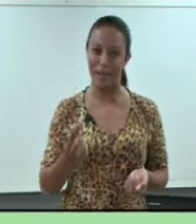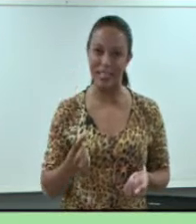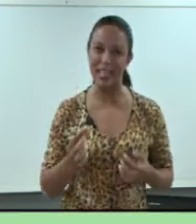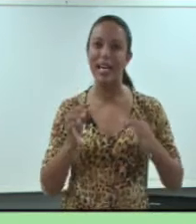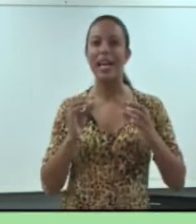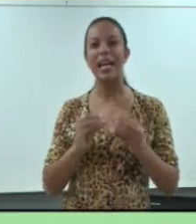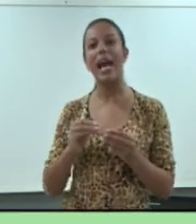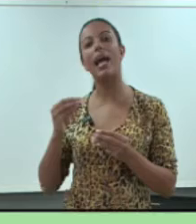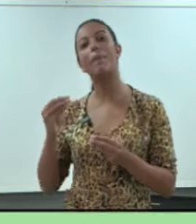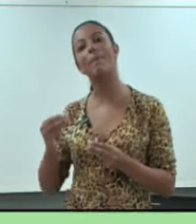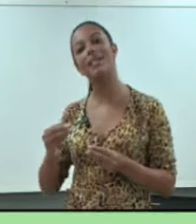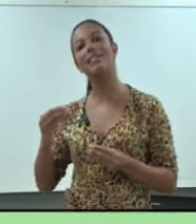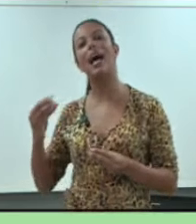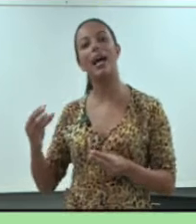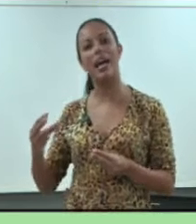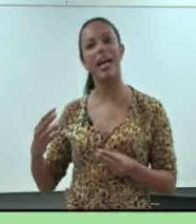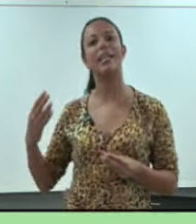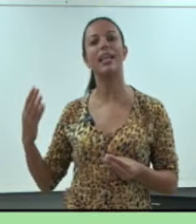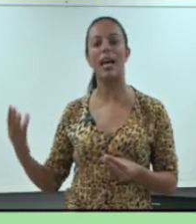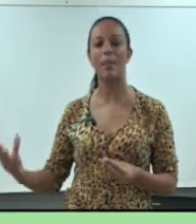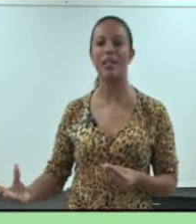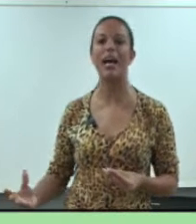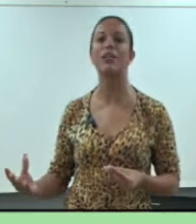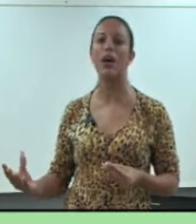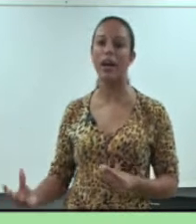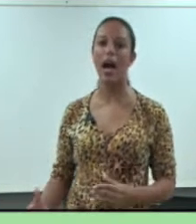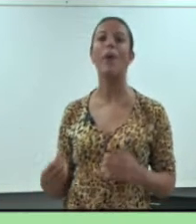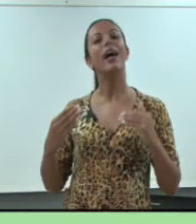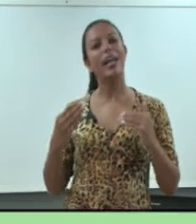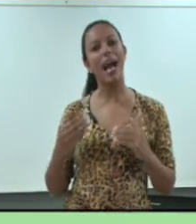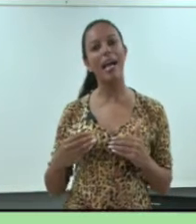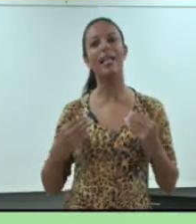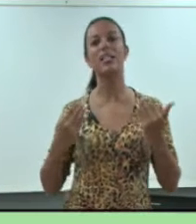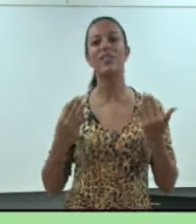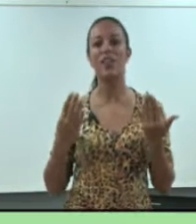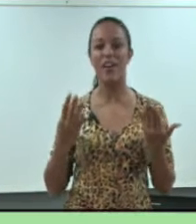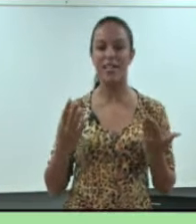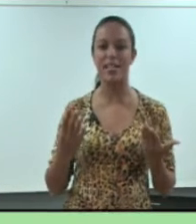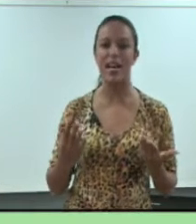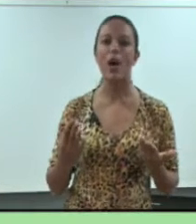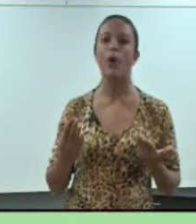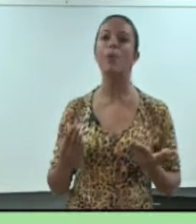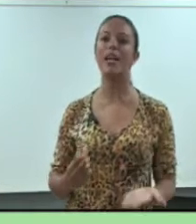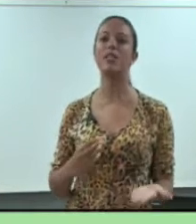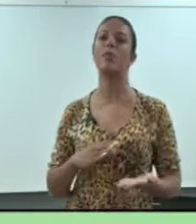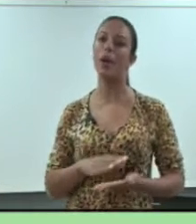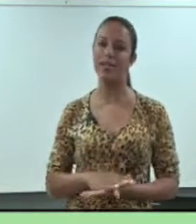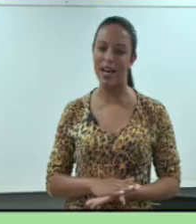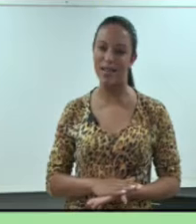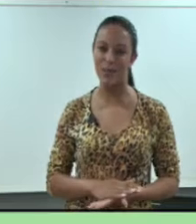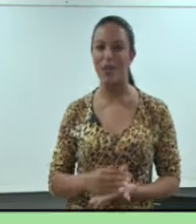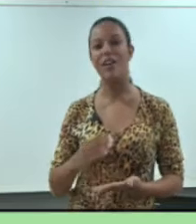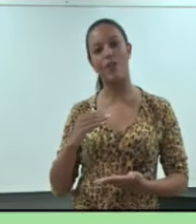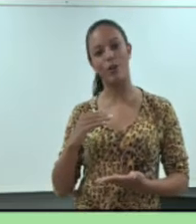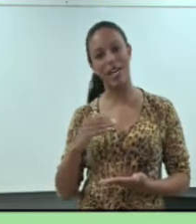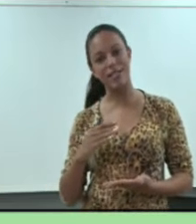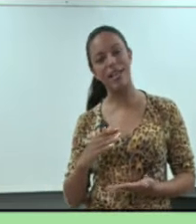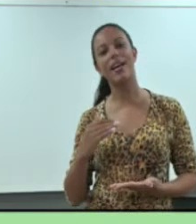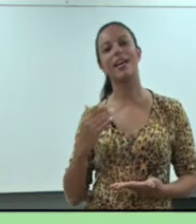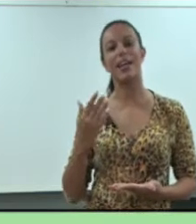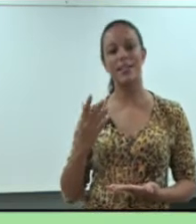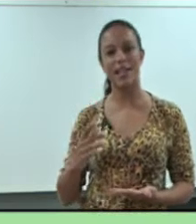parte da planta e aí plantar em determinado local EA elas vão fazer o mesmo processo